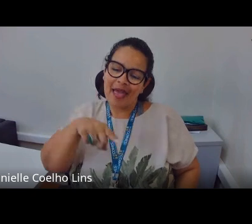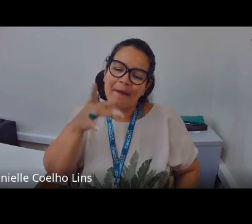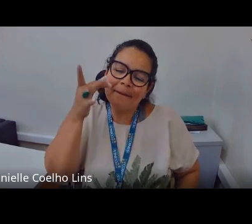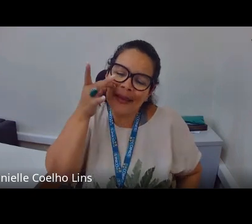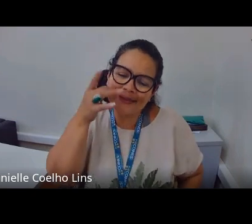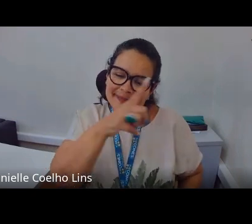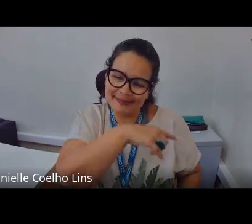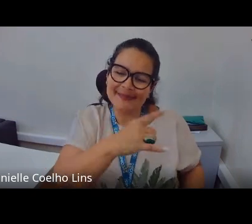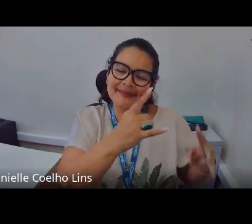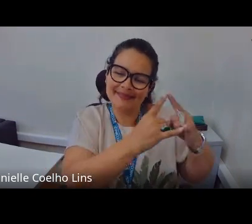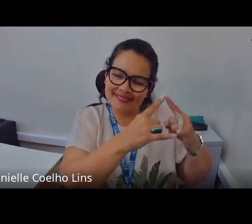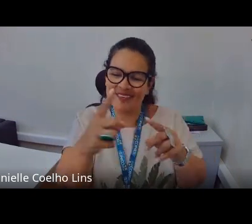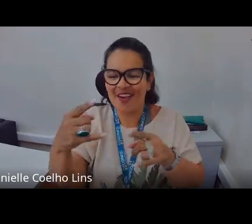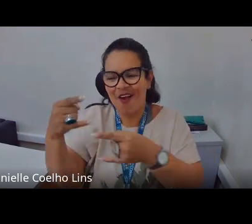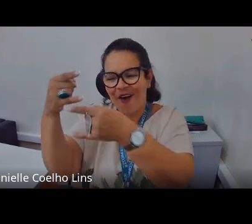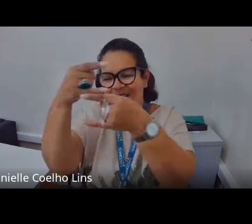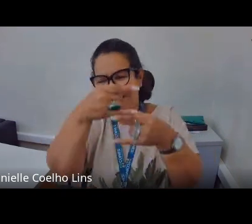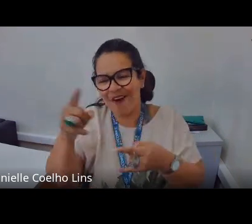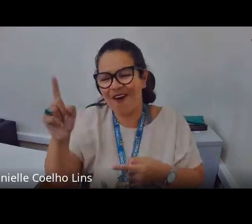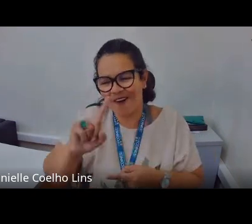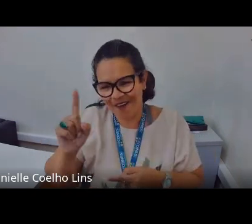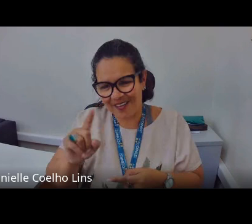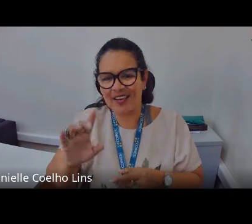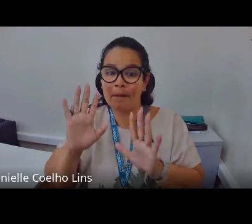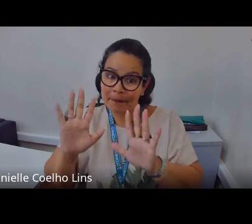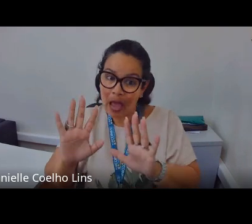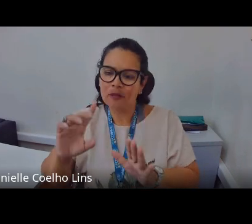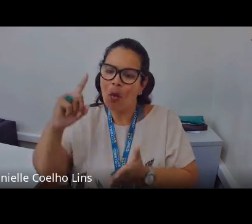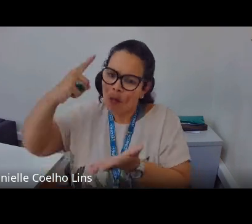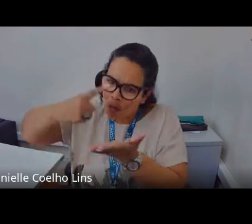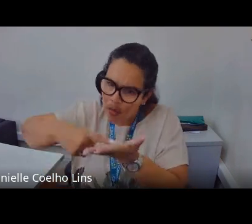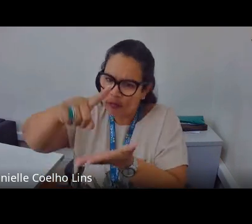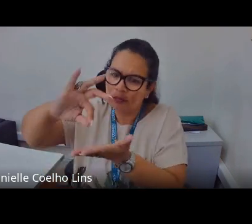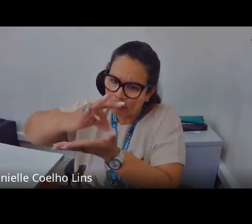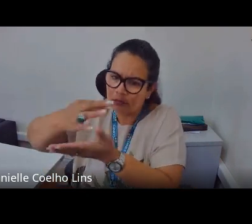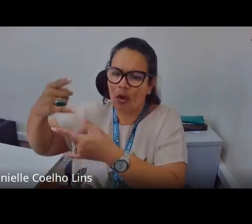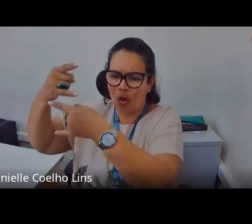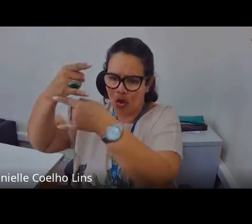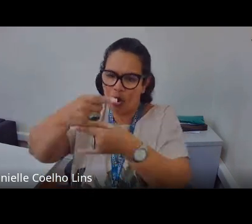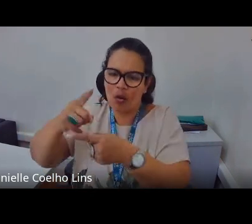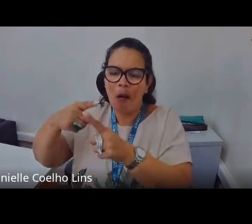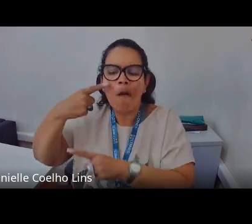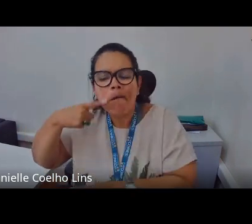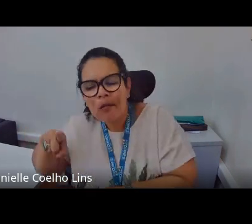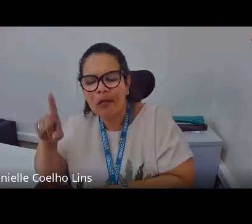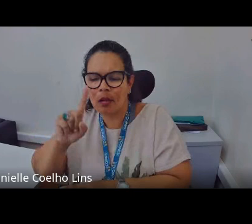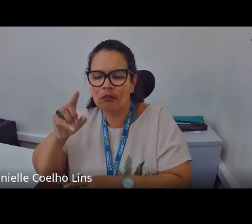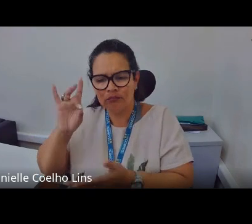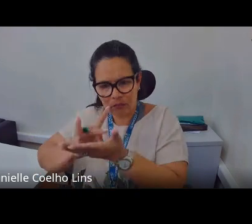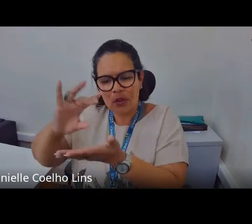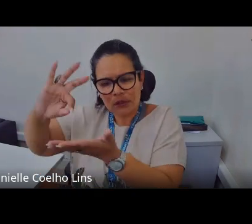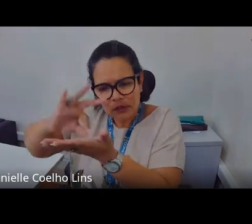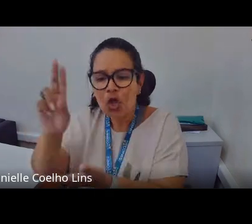A questão do crachá é para o pessoal do presencial, o online não há necessidade do crachá, mas é um compromisso de